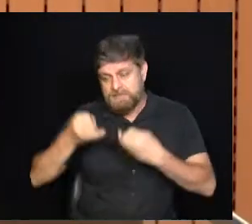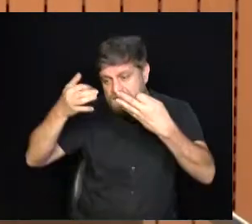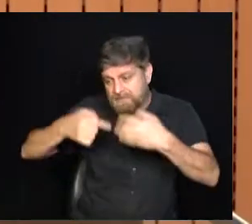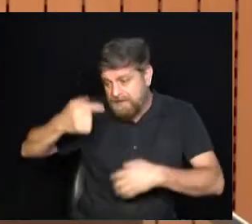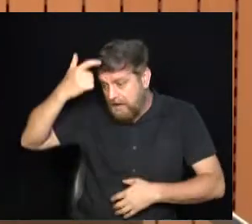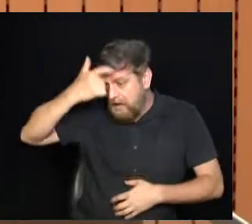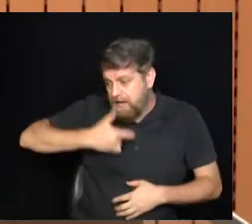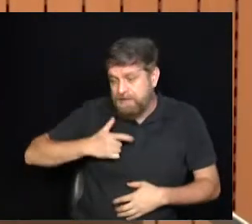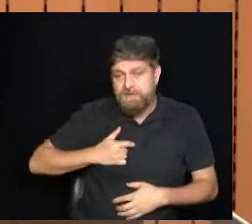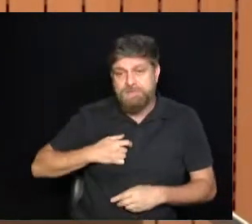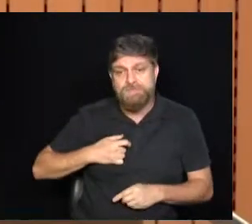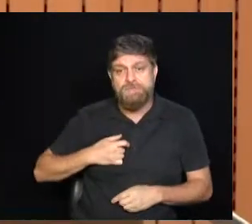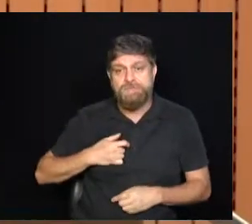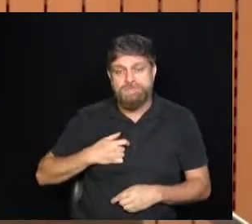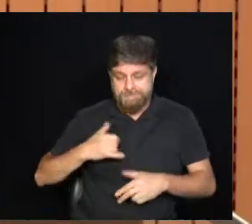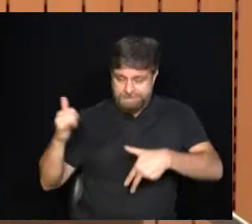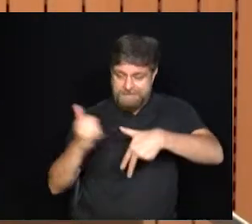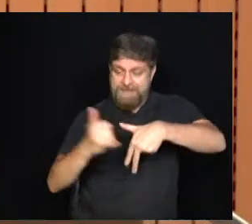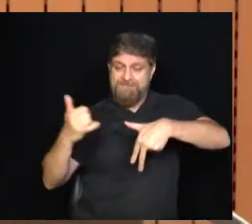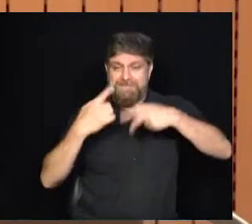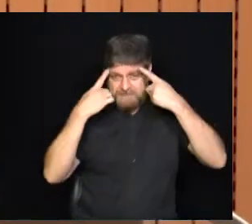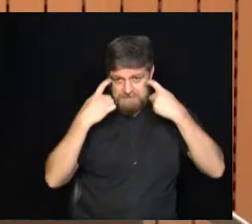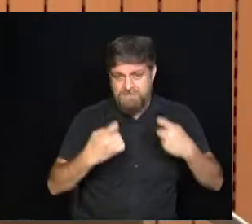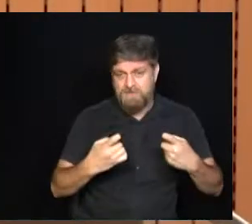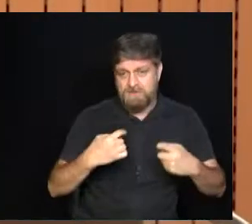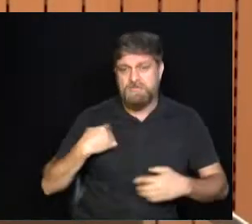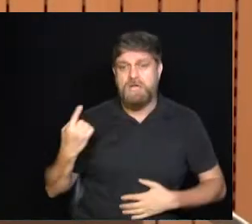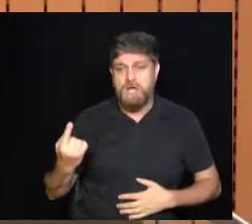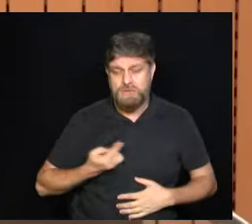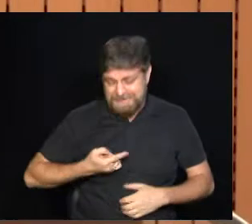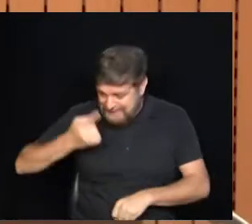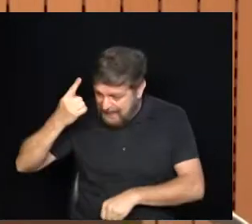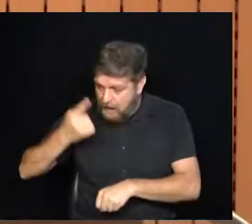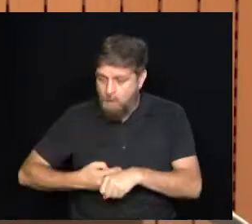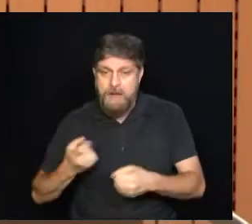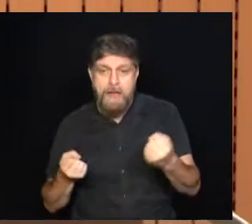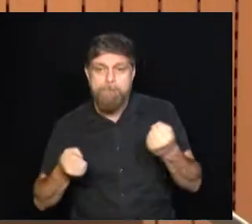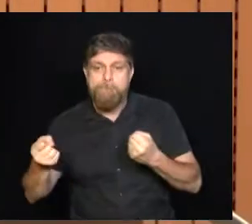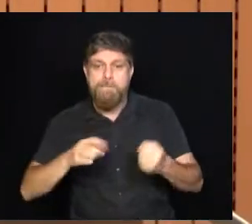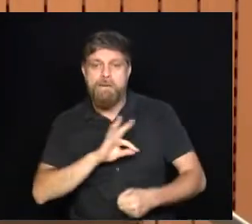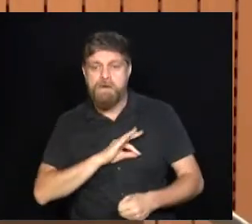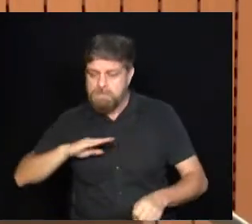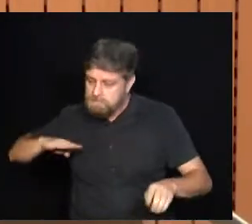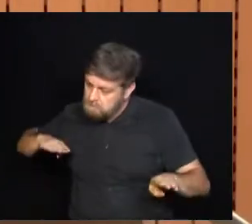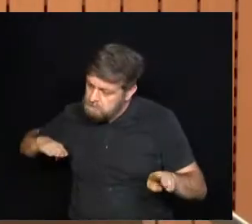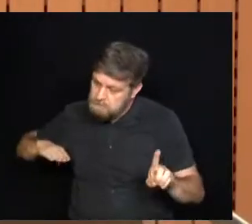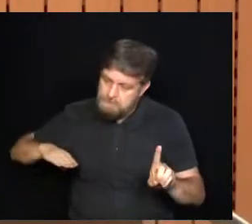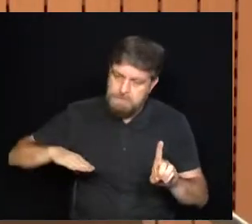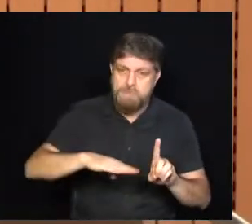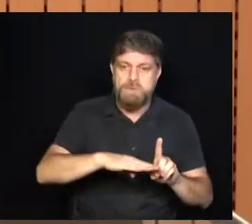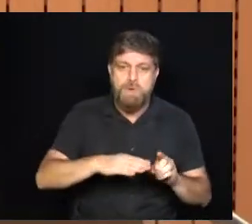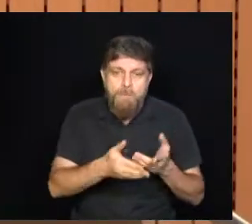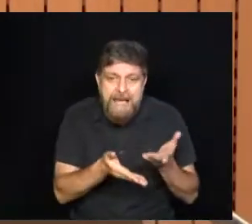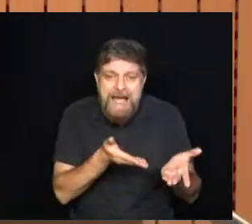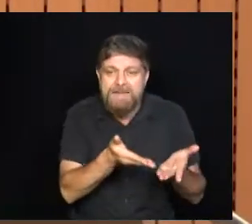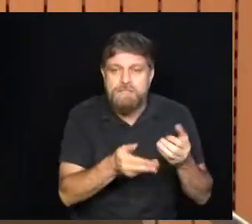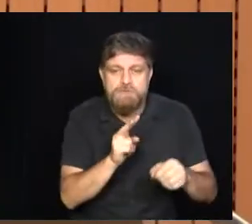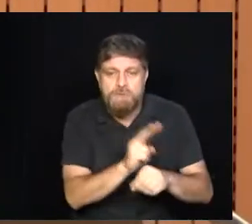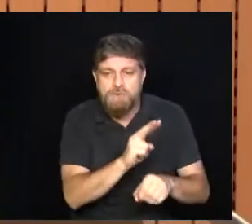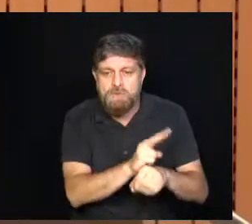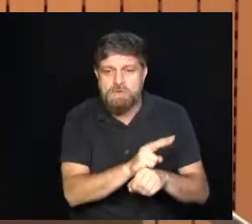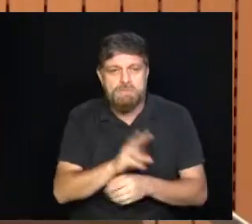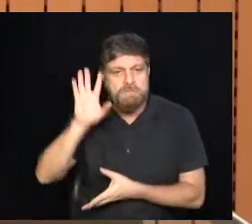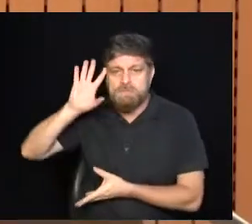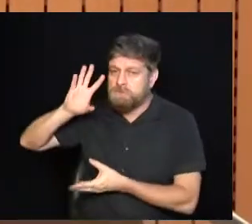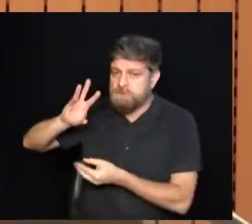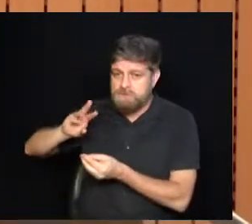aqui sendo vítima de violência e nós vamos destinar uma viatura para esse atendimento. Acho que é